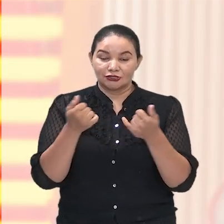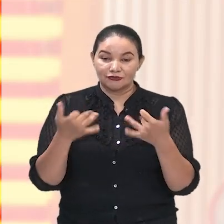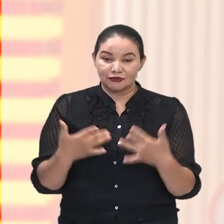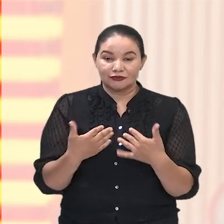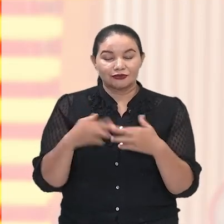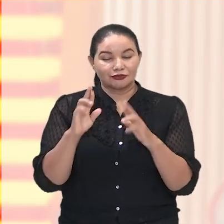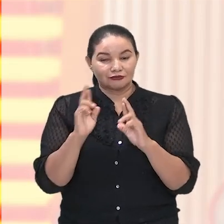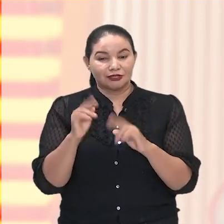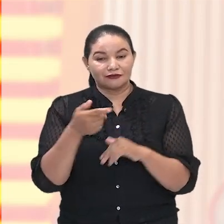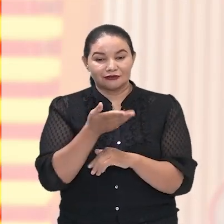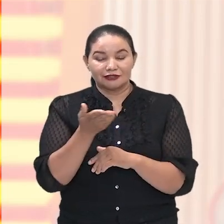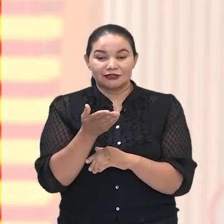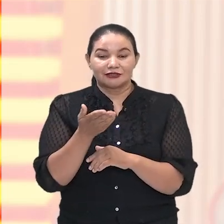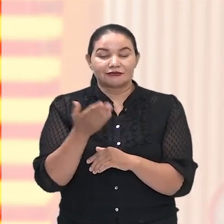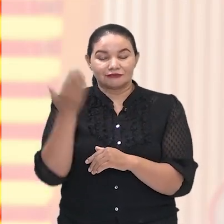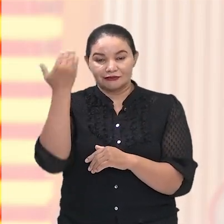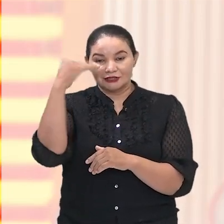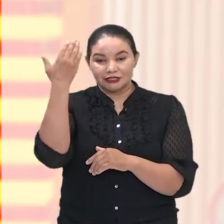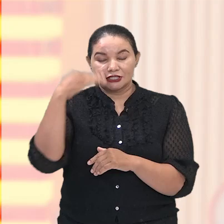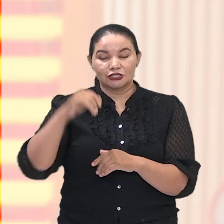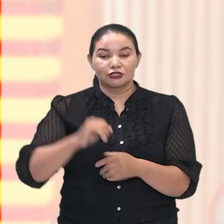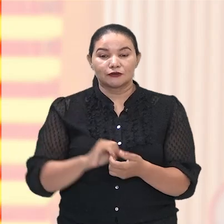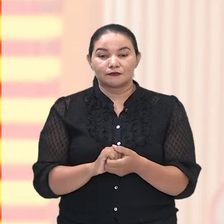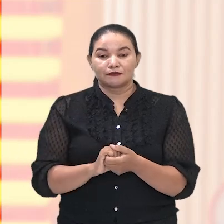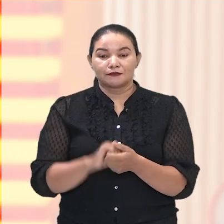nosso conteúdo. Espero que vocês tenham aí